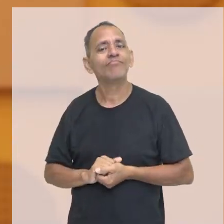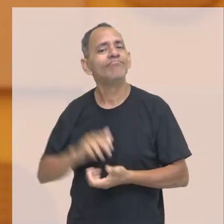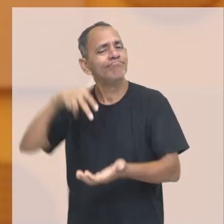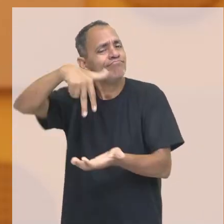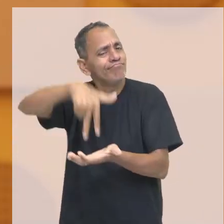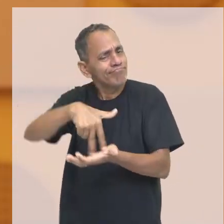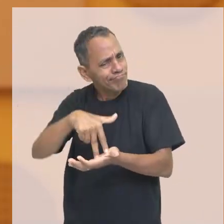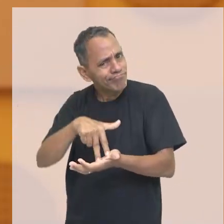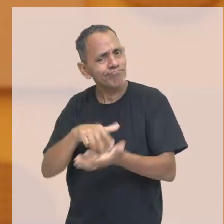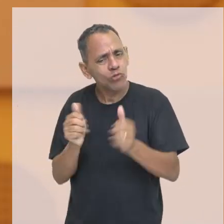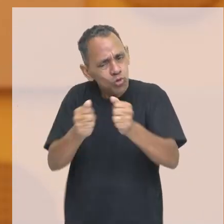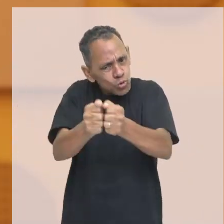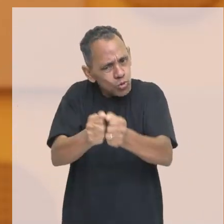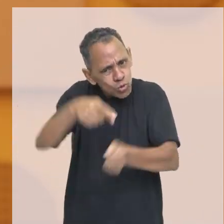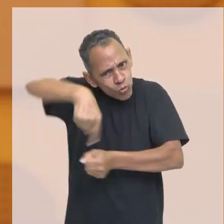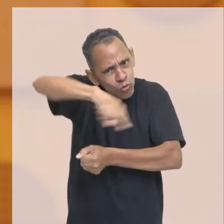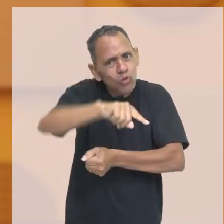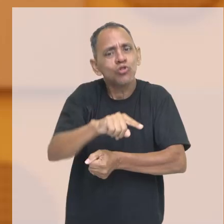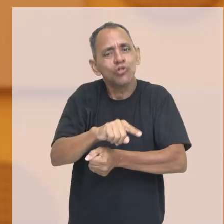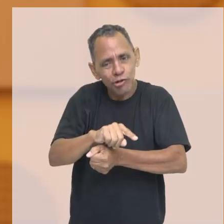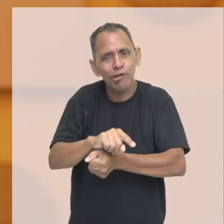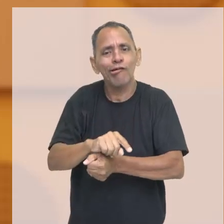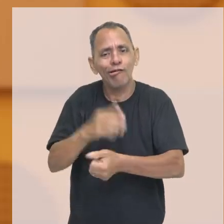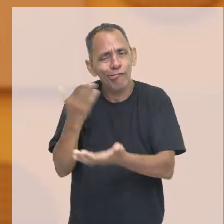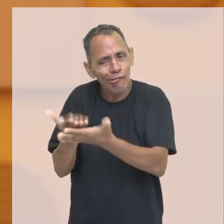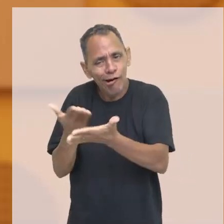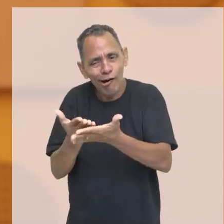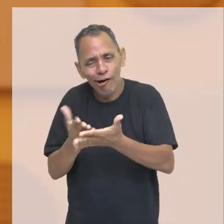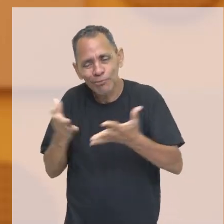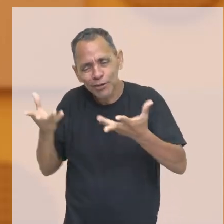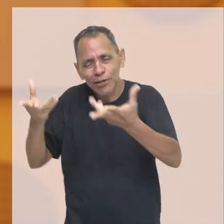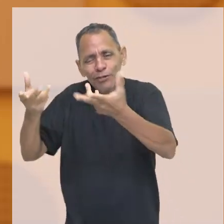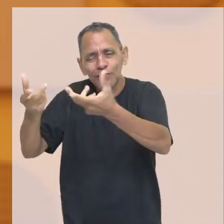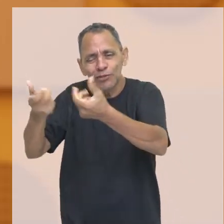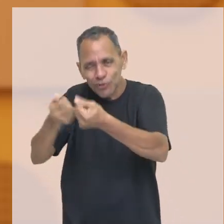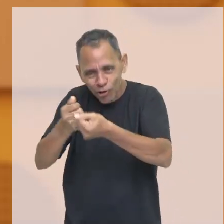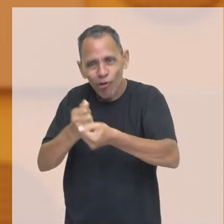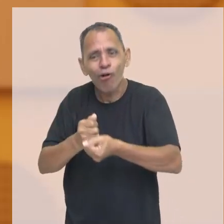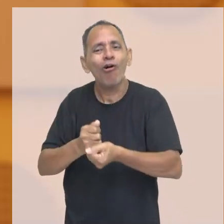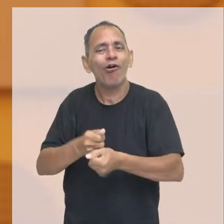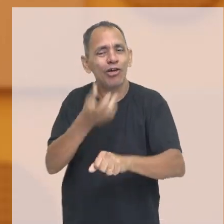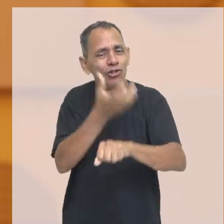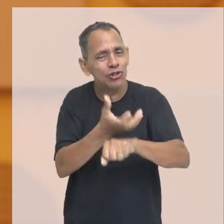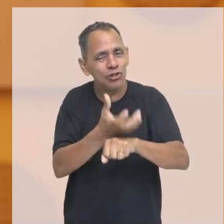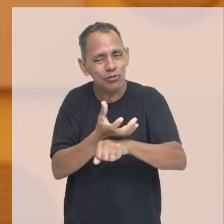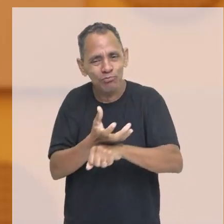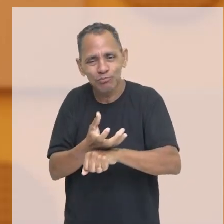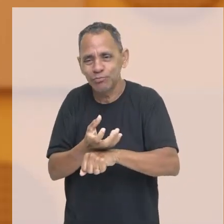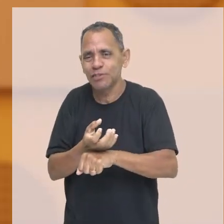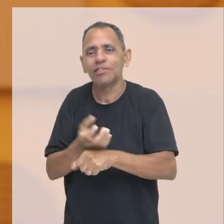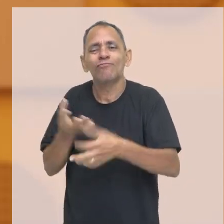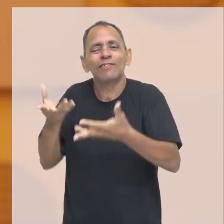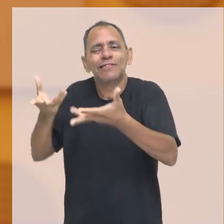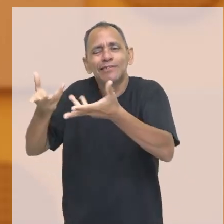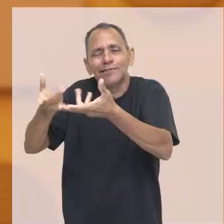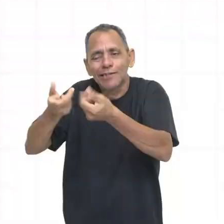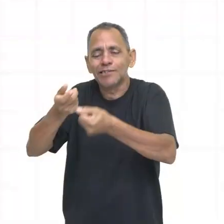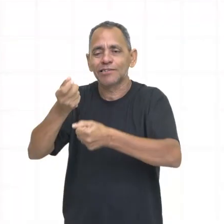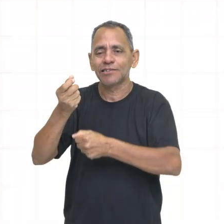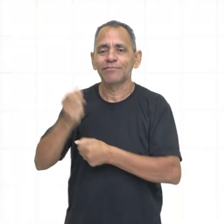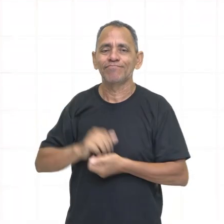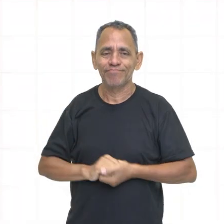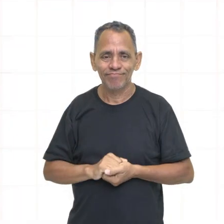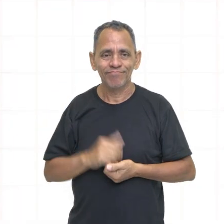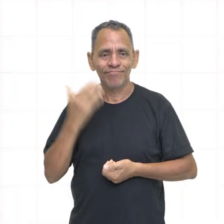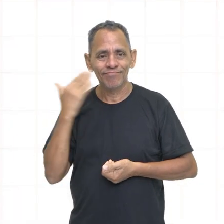professor nessa nossa aula maravilhosa dessa disciplina que é a melhor de todas. Então vamos lá ao tema de nossa aula.